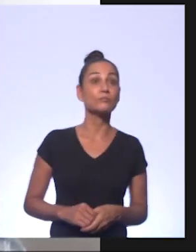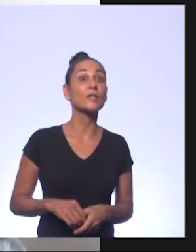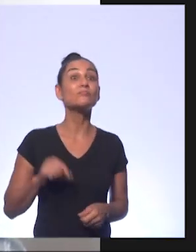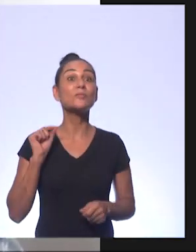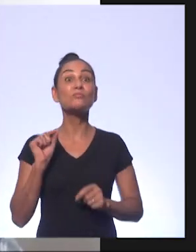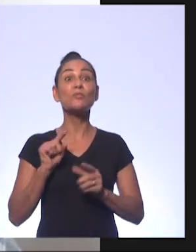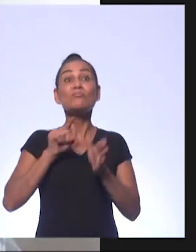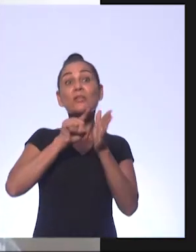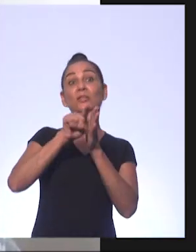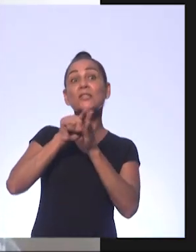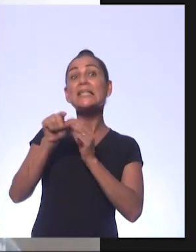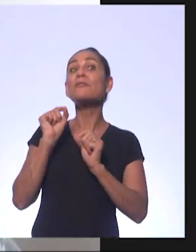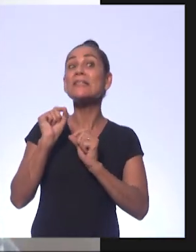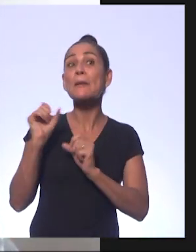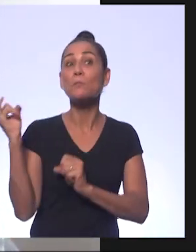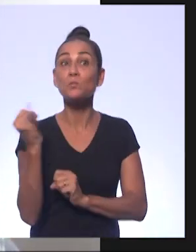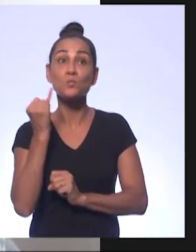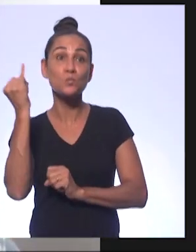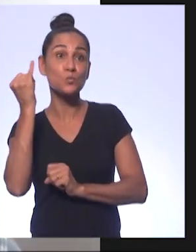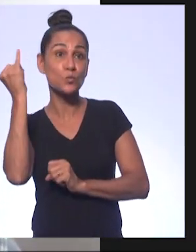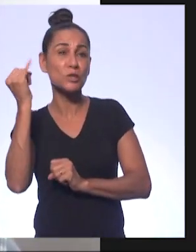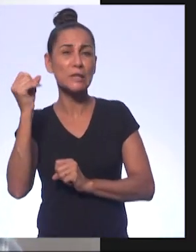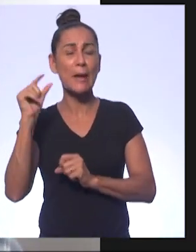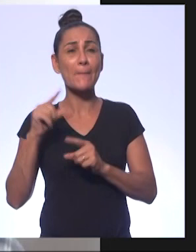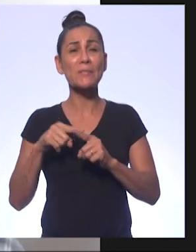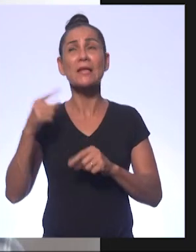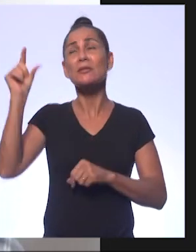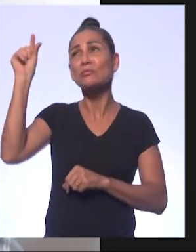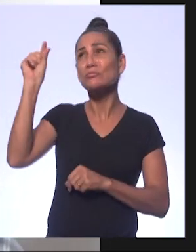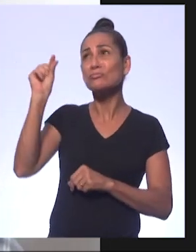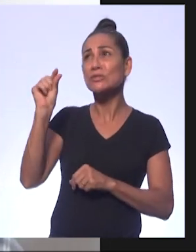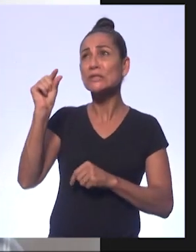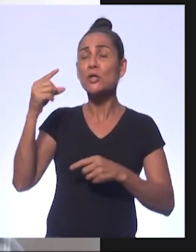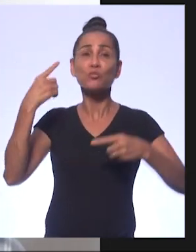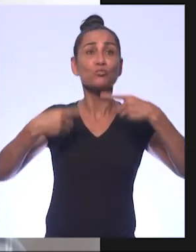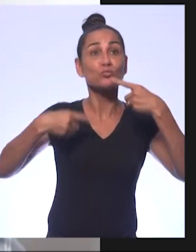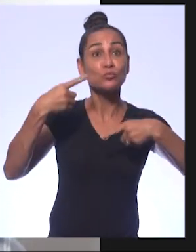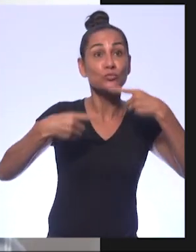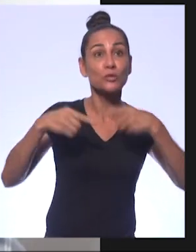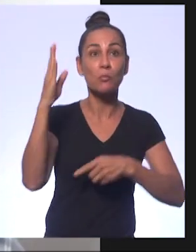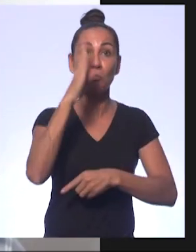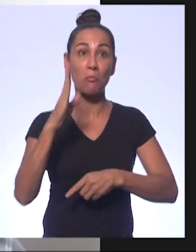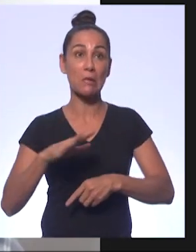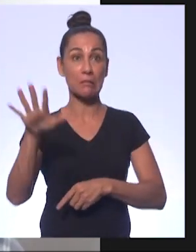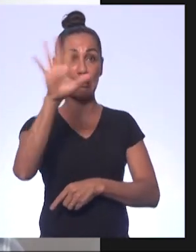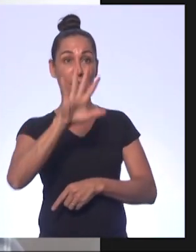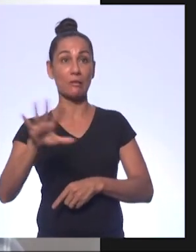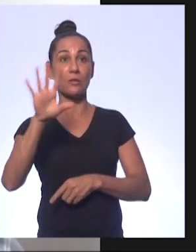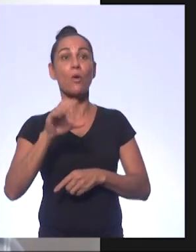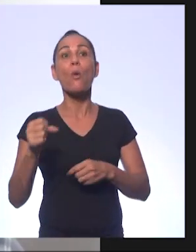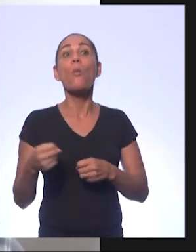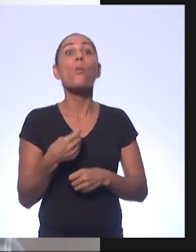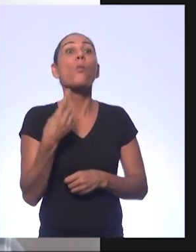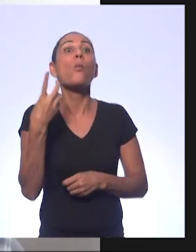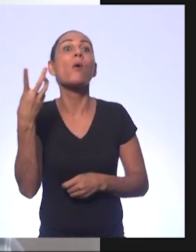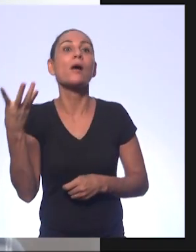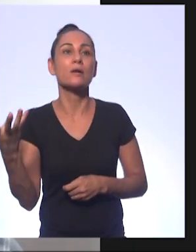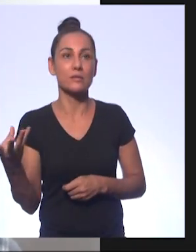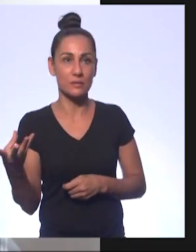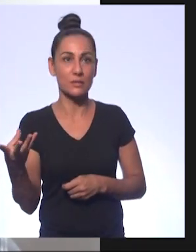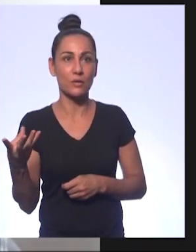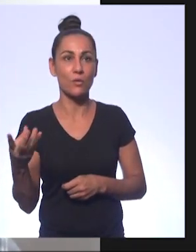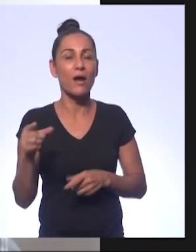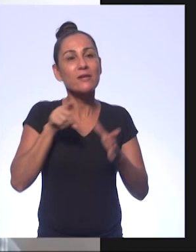extremamente importante e que ela é minimizada no debate brasileiro, que é a seguinte: quais são